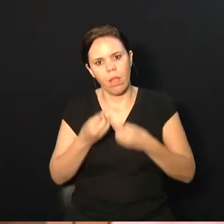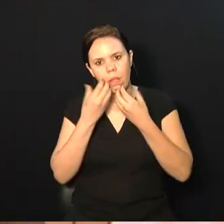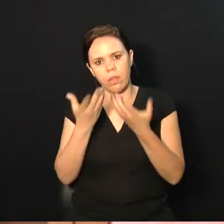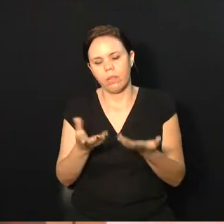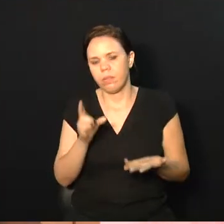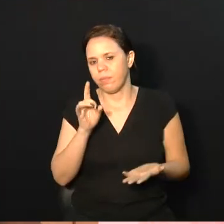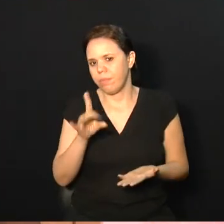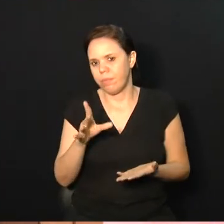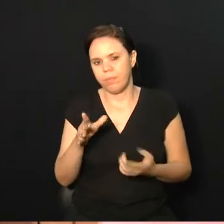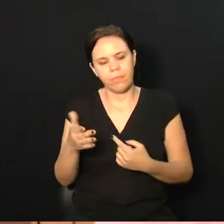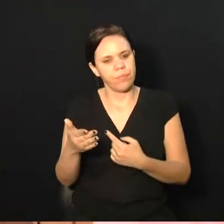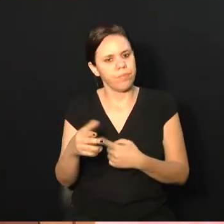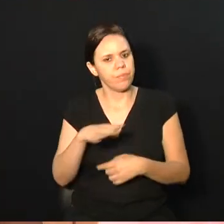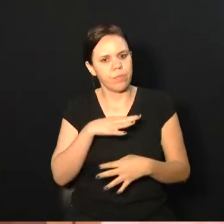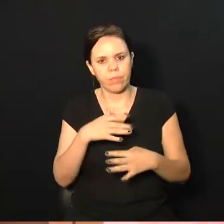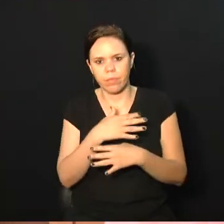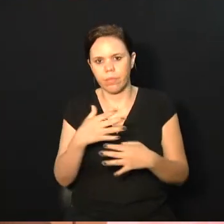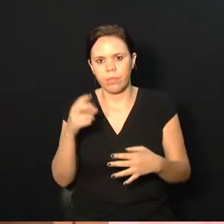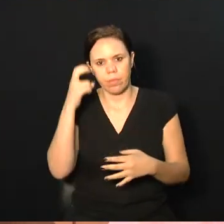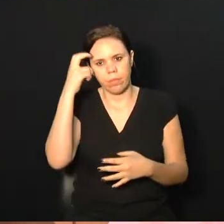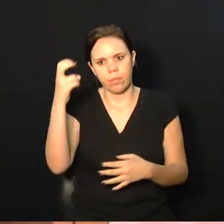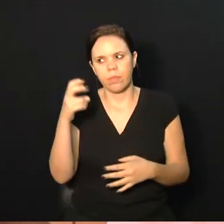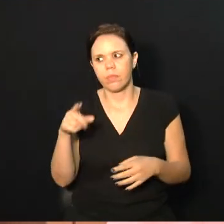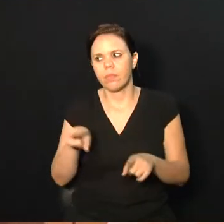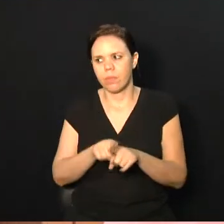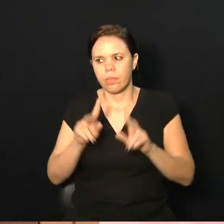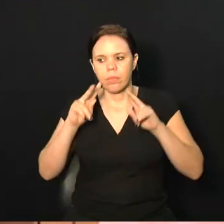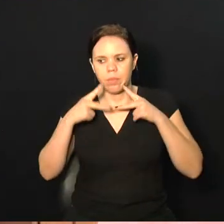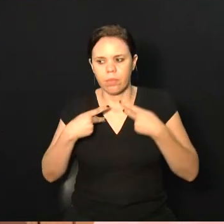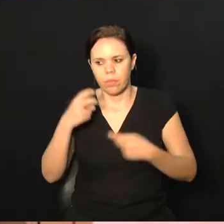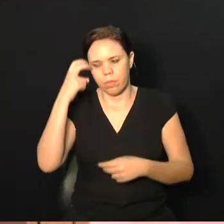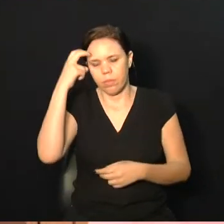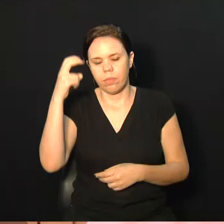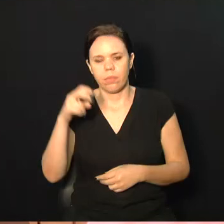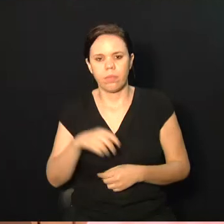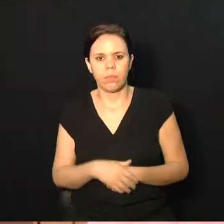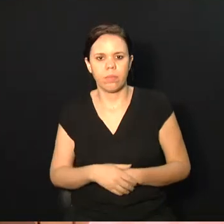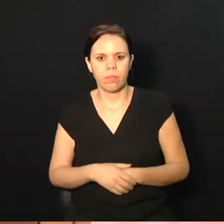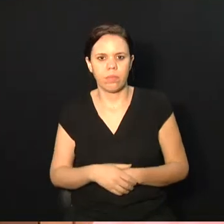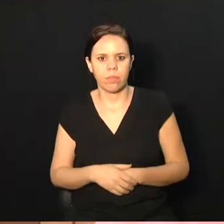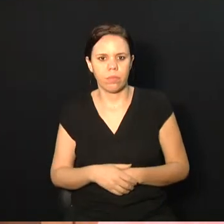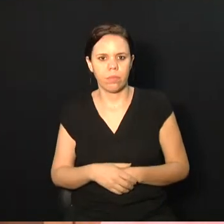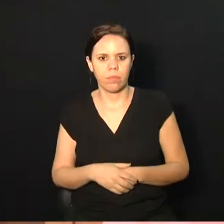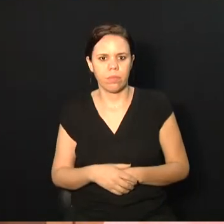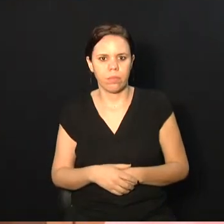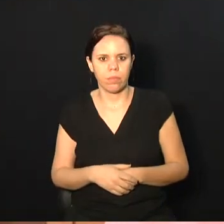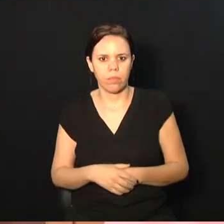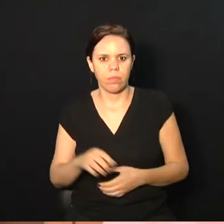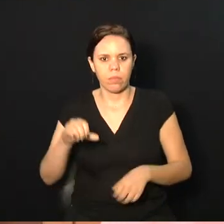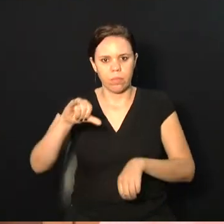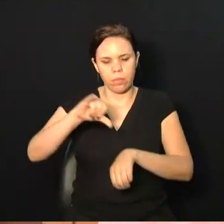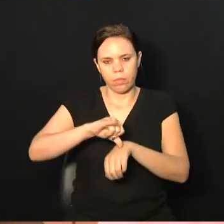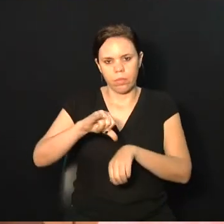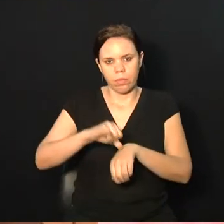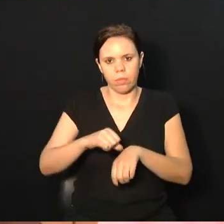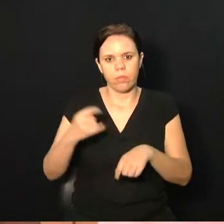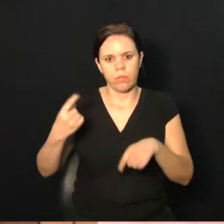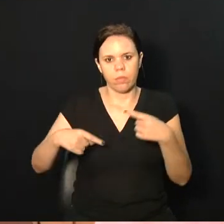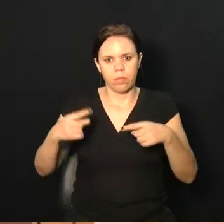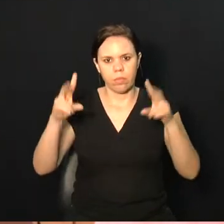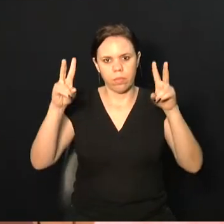apenas cidade inteligente, sim, é cidade humana e inteligente, né? Porque no centro do debate